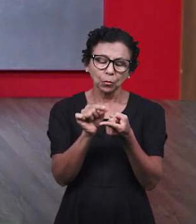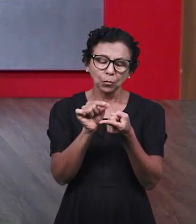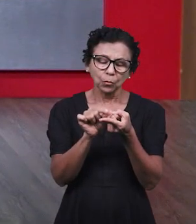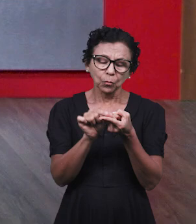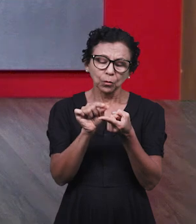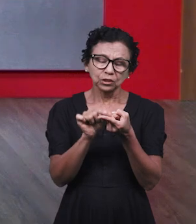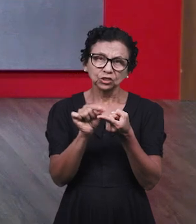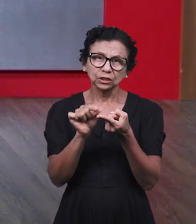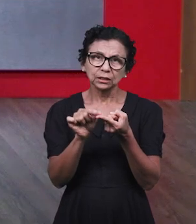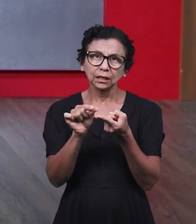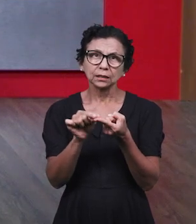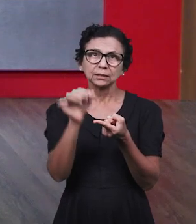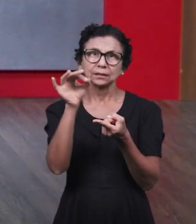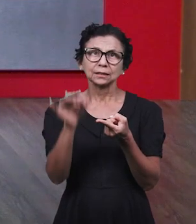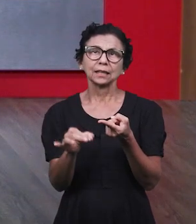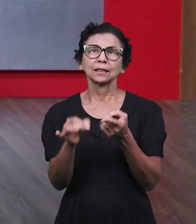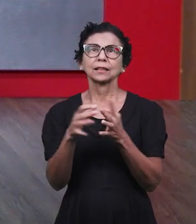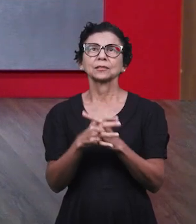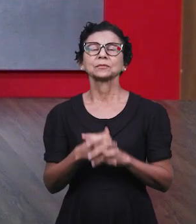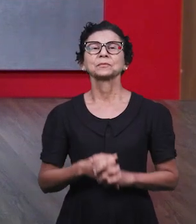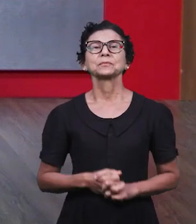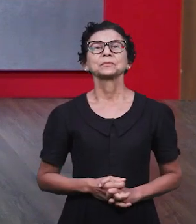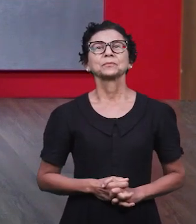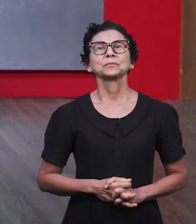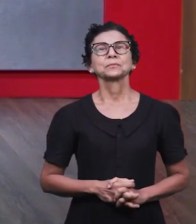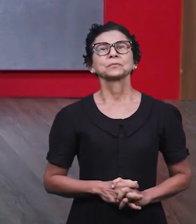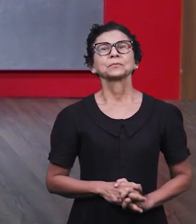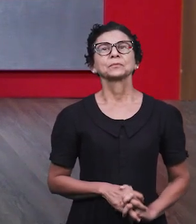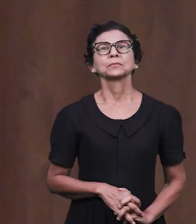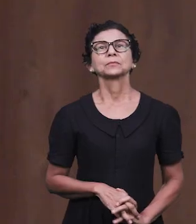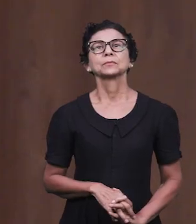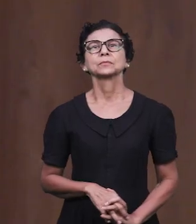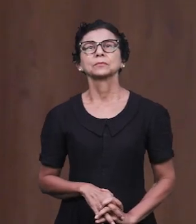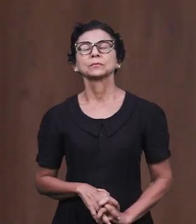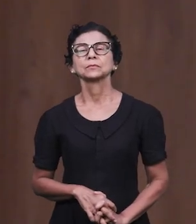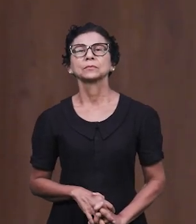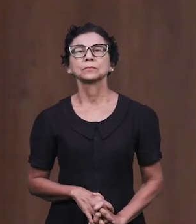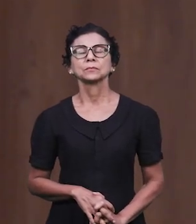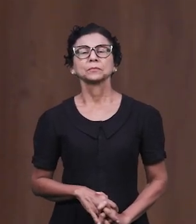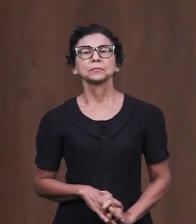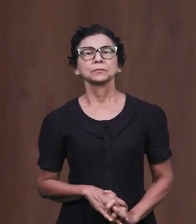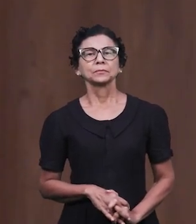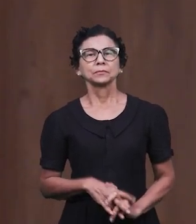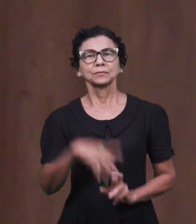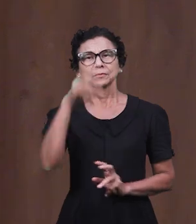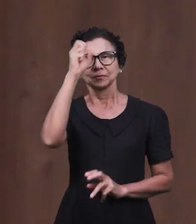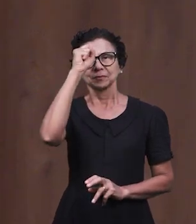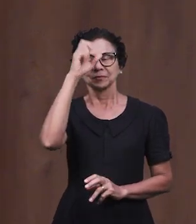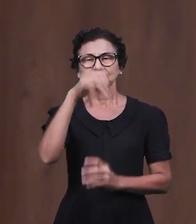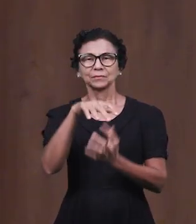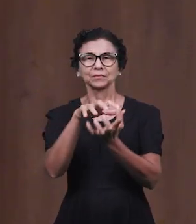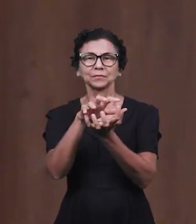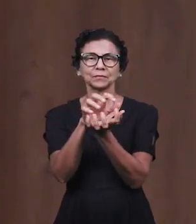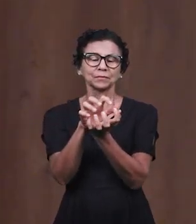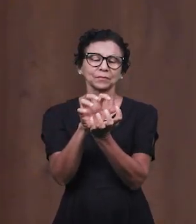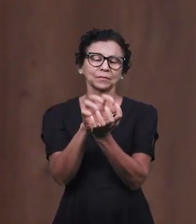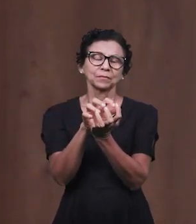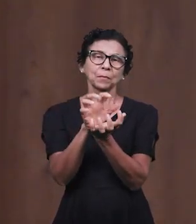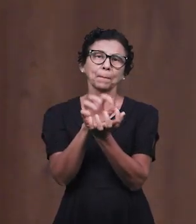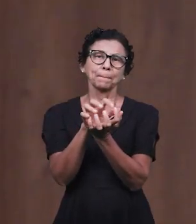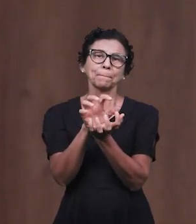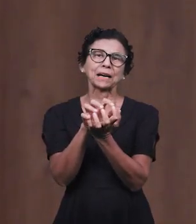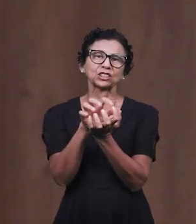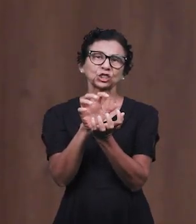dose padrão ouro. Muito bem, gente. Então, nós vimos aqui que a mastigação